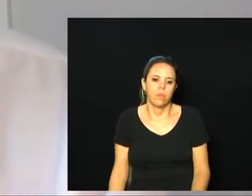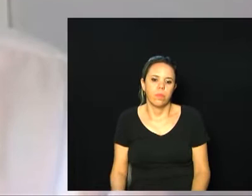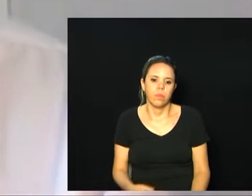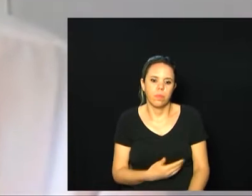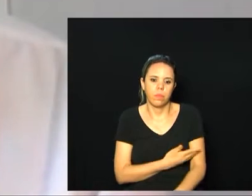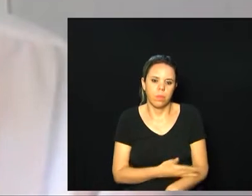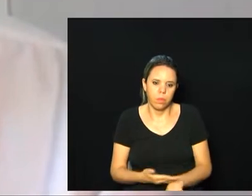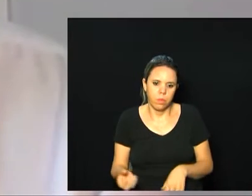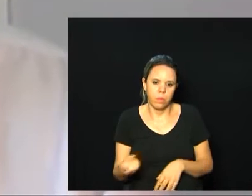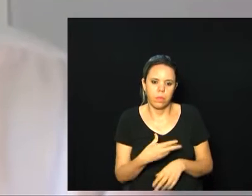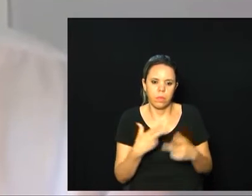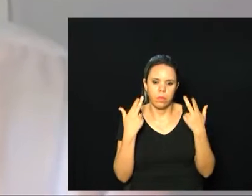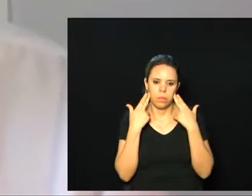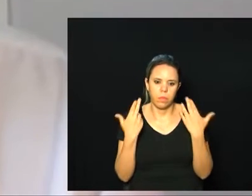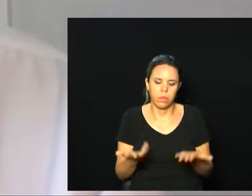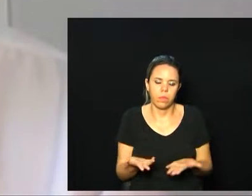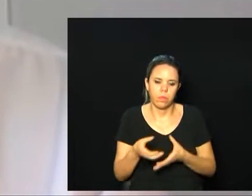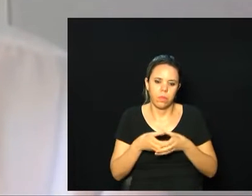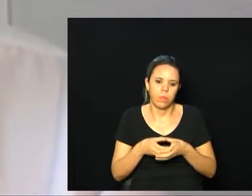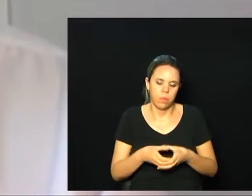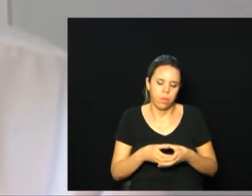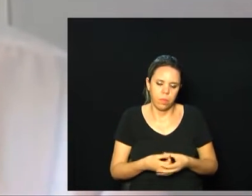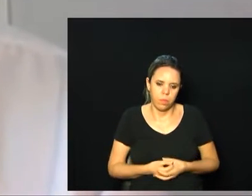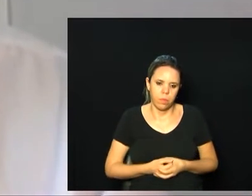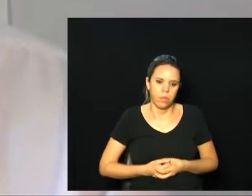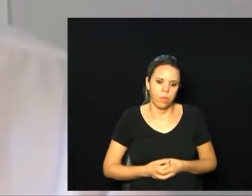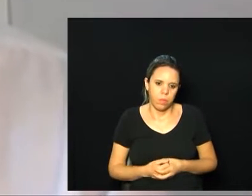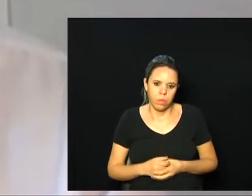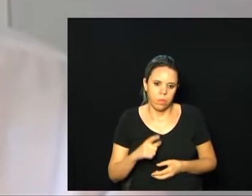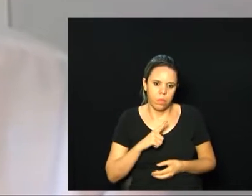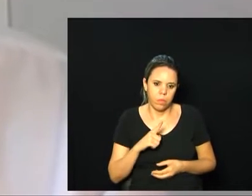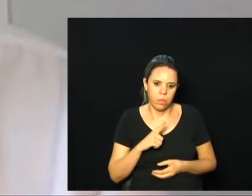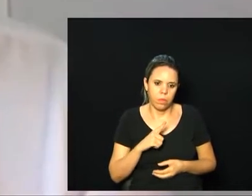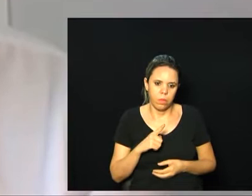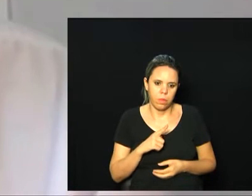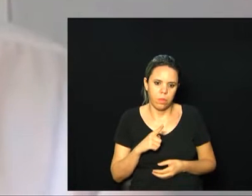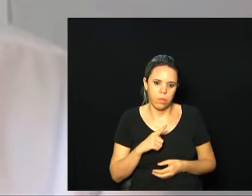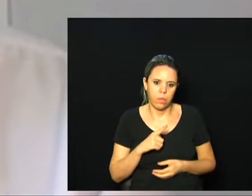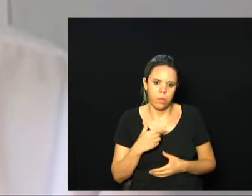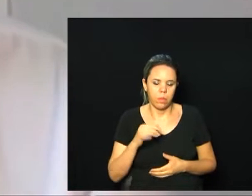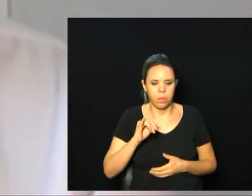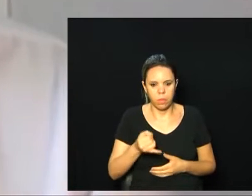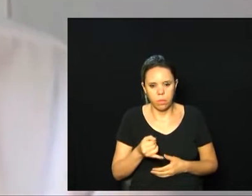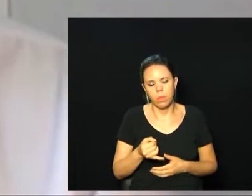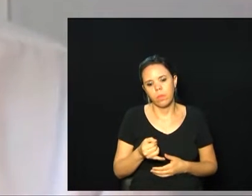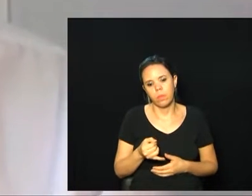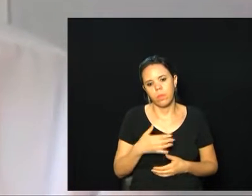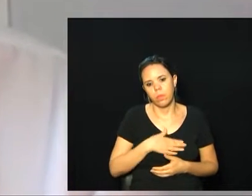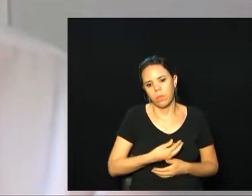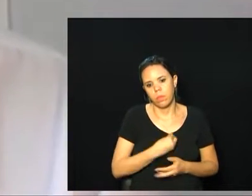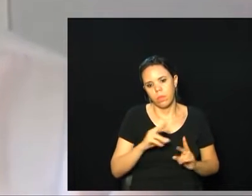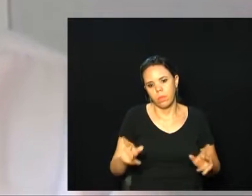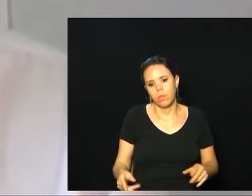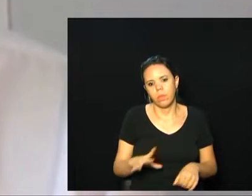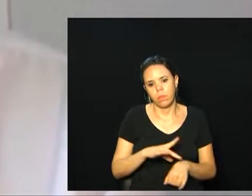ambientar esse novo normal, conviver com ele e ter realmente como usufruir, né? Curtir a vida de uma forma